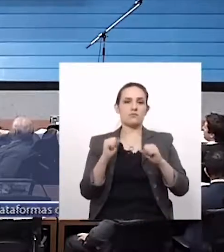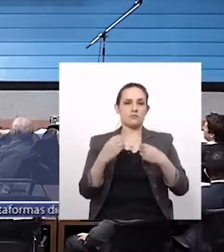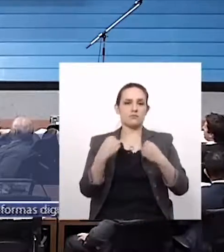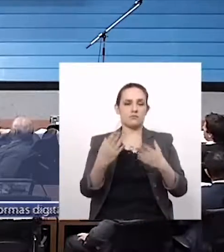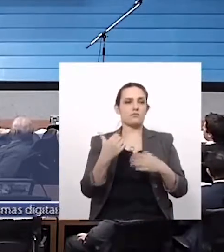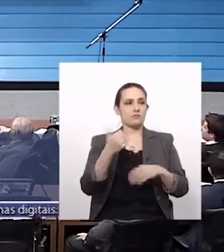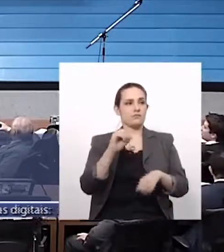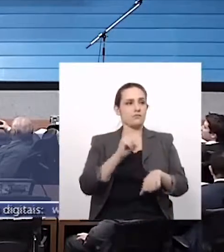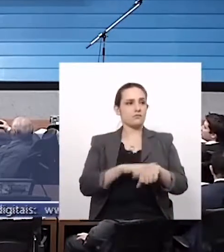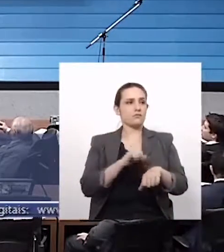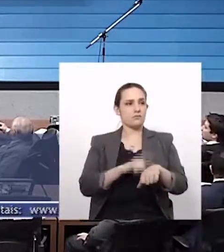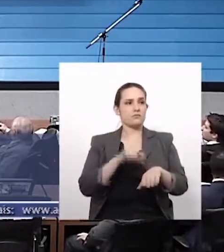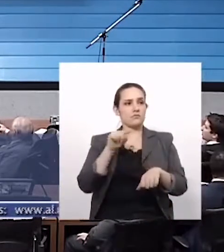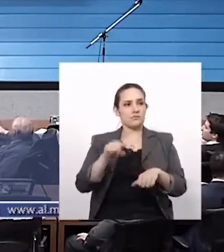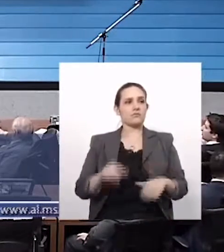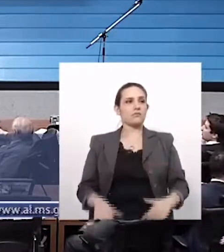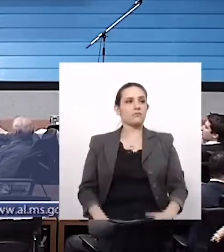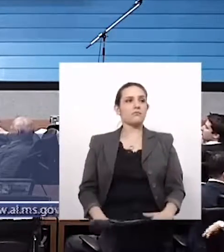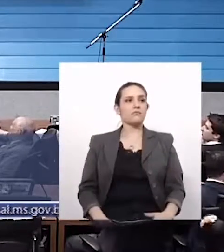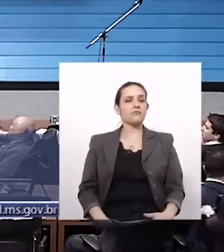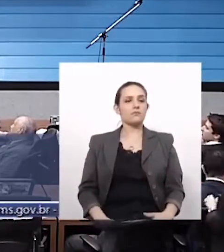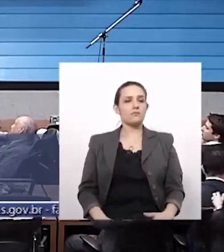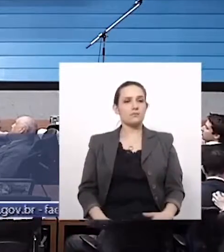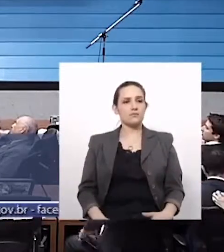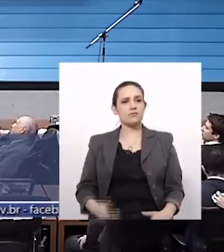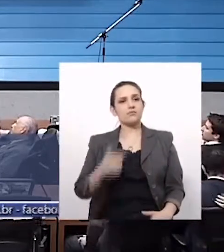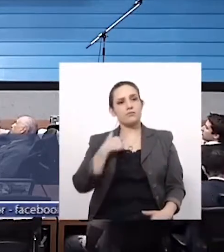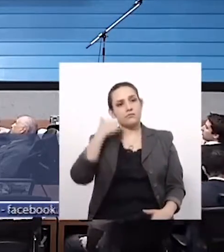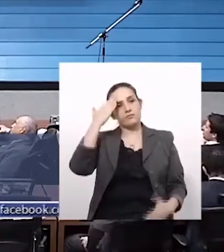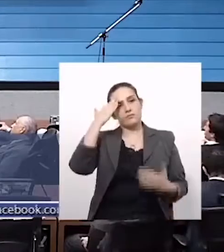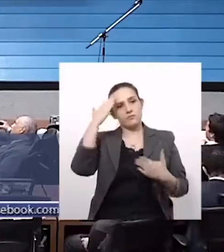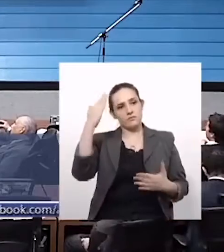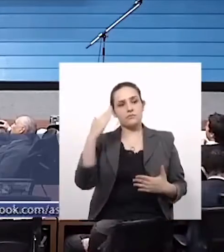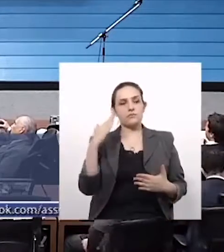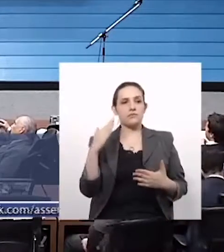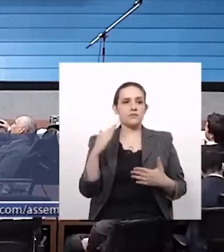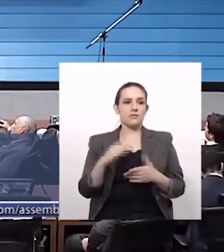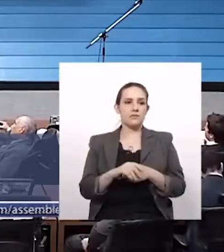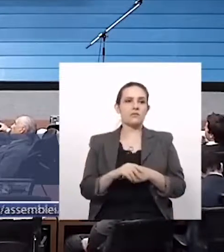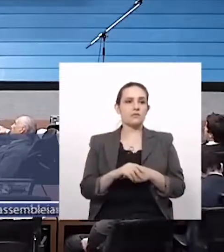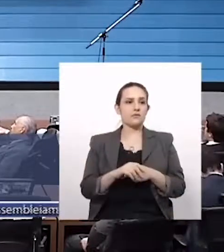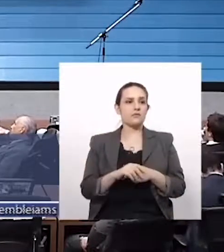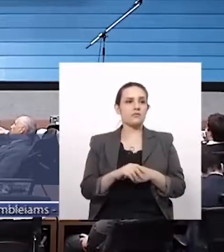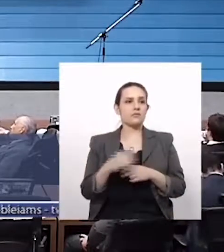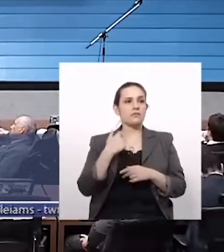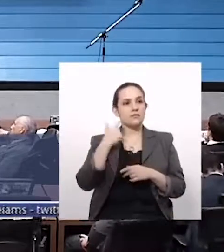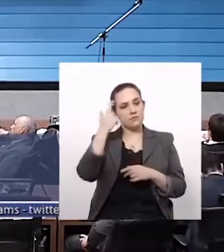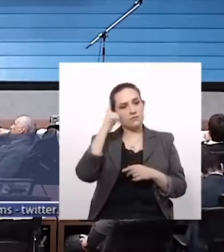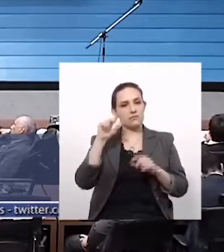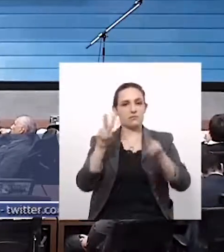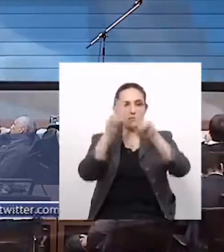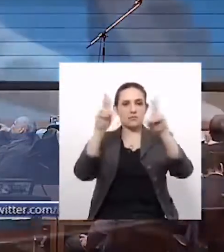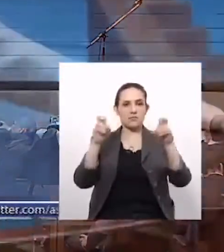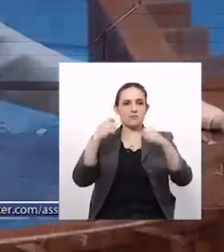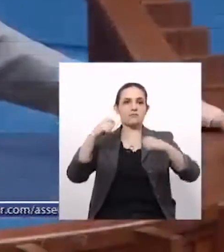Concedo tempo a Vossa Excelência nas explicações pessoais. Eu agradeço, senhor presidente. Esse é um assunto que merece uma discussão mais aprofundada.